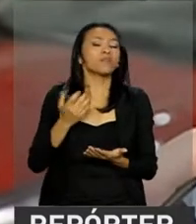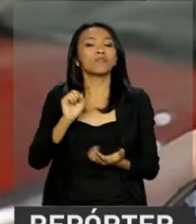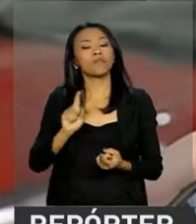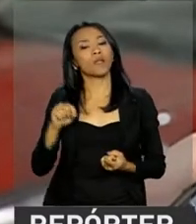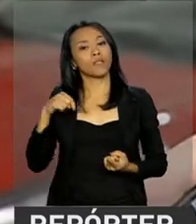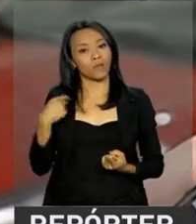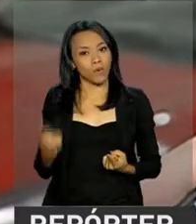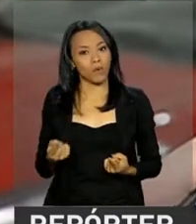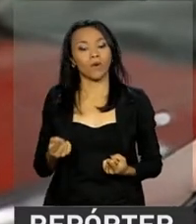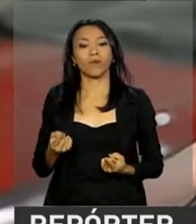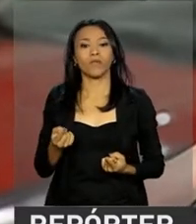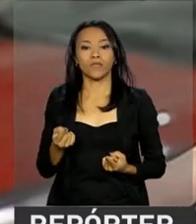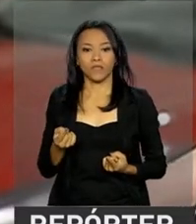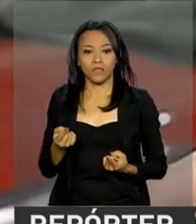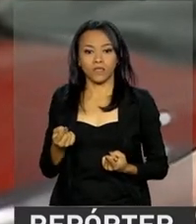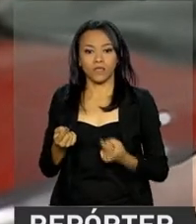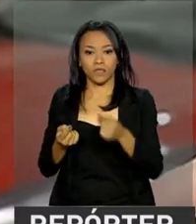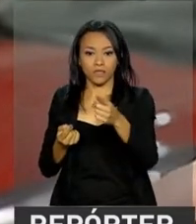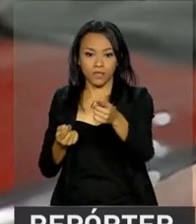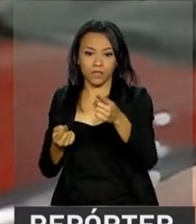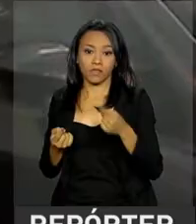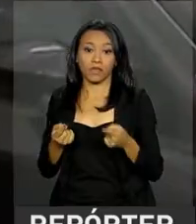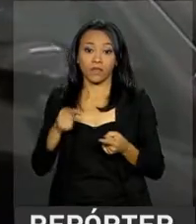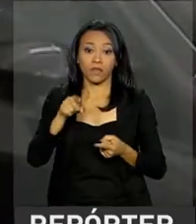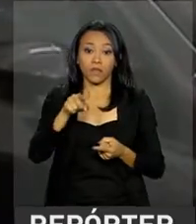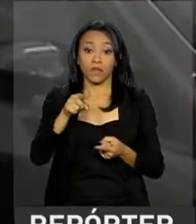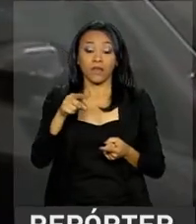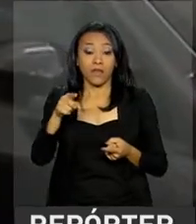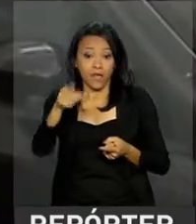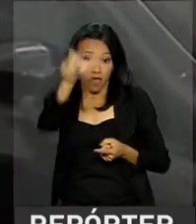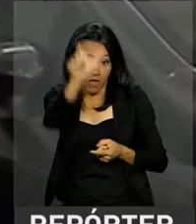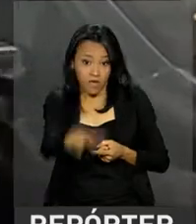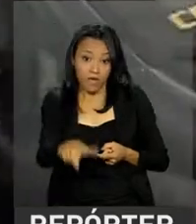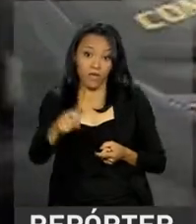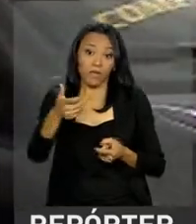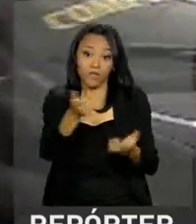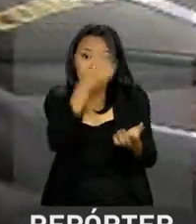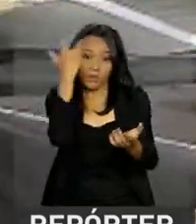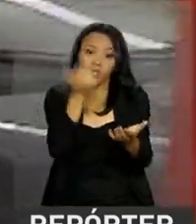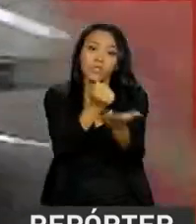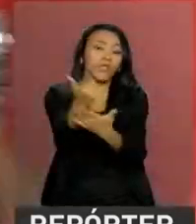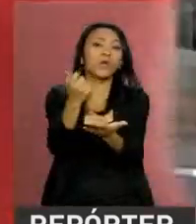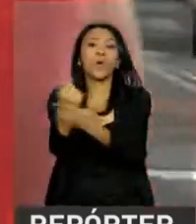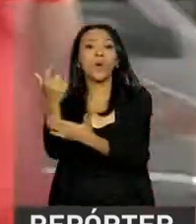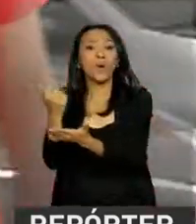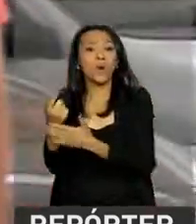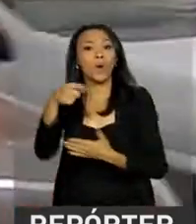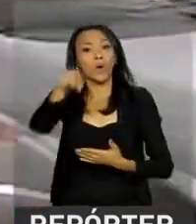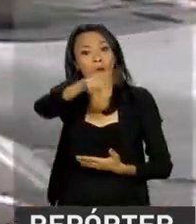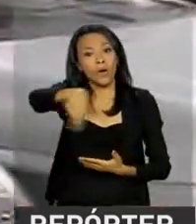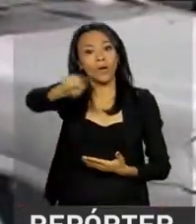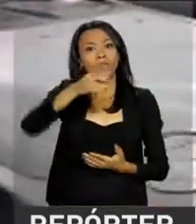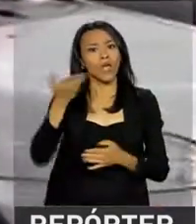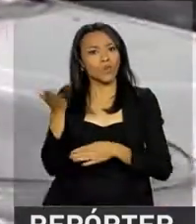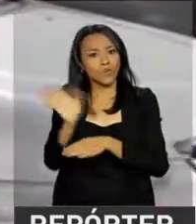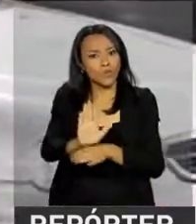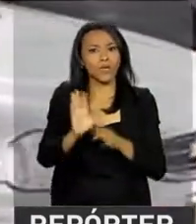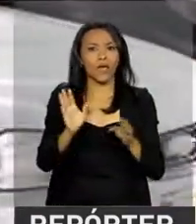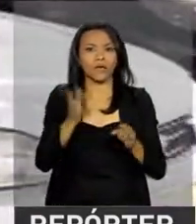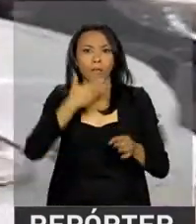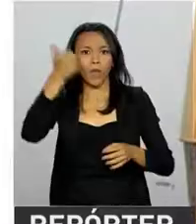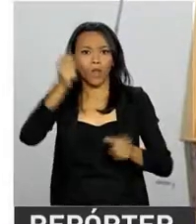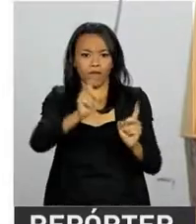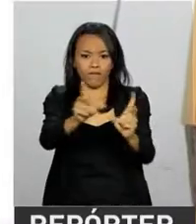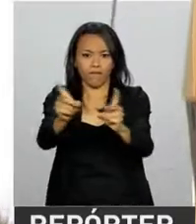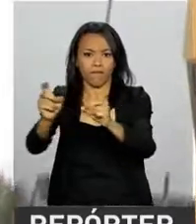depois confiar no que está vindo aí, né? O comportamento de consumidores como o casal tem ajudado a melhorar as vendas em todo o